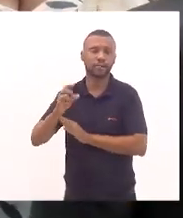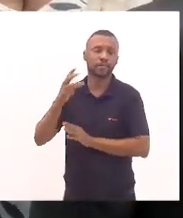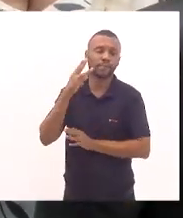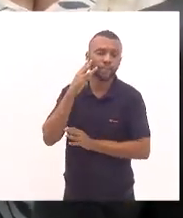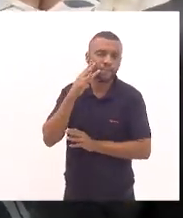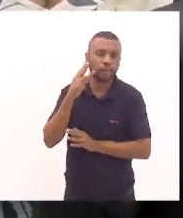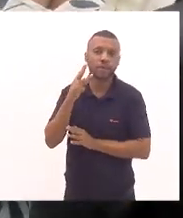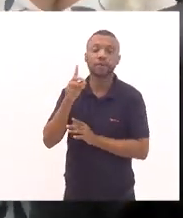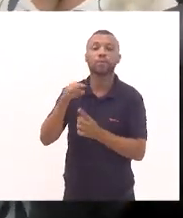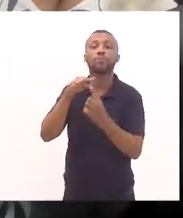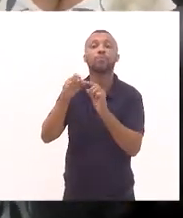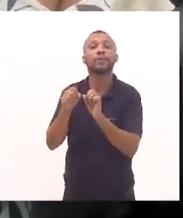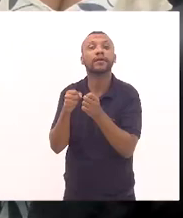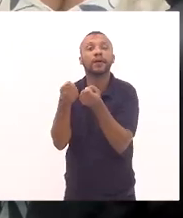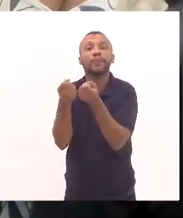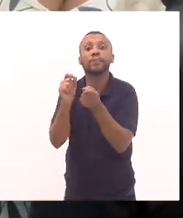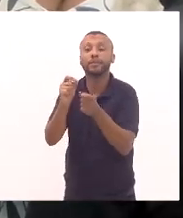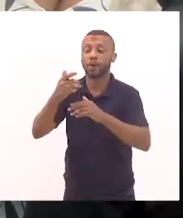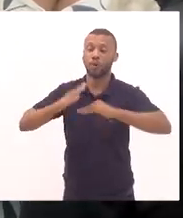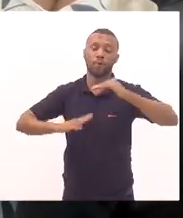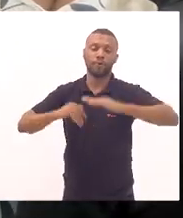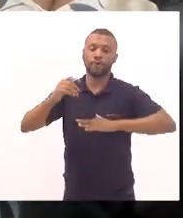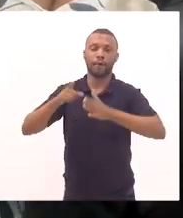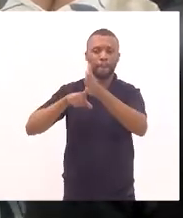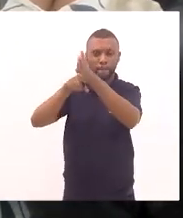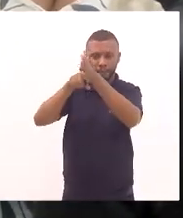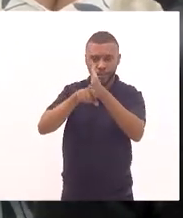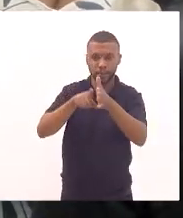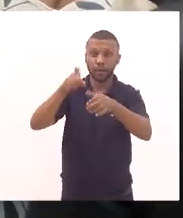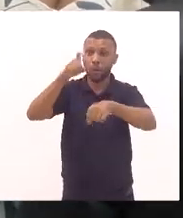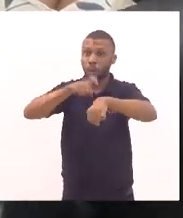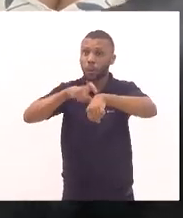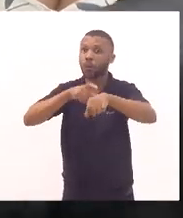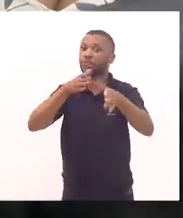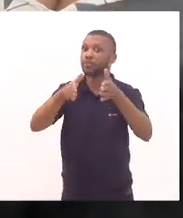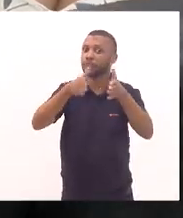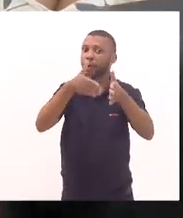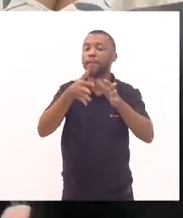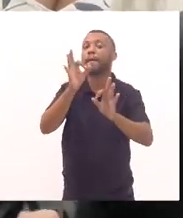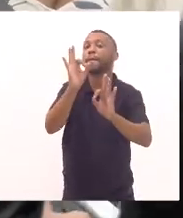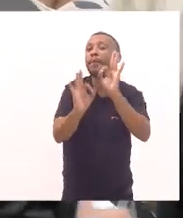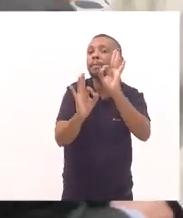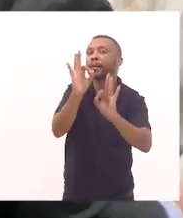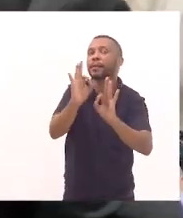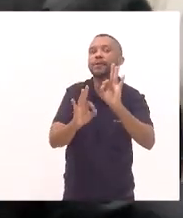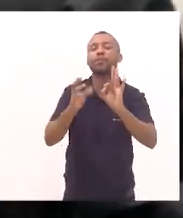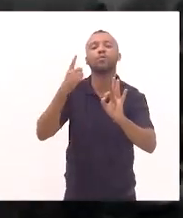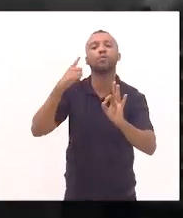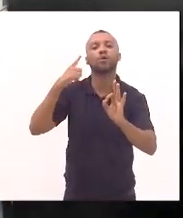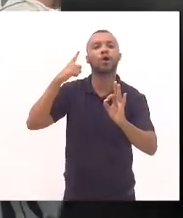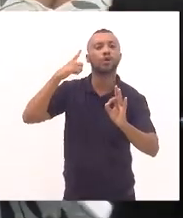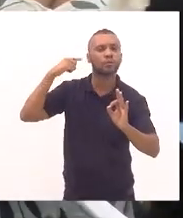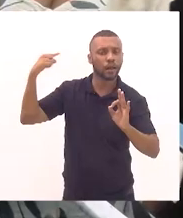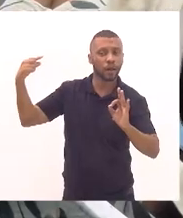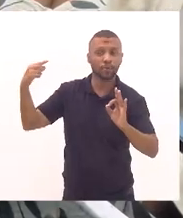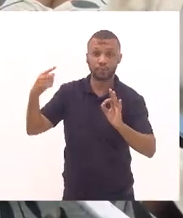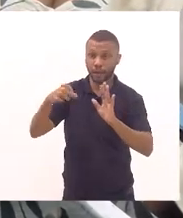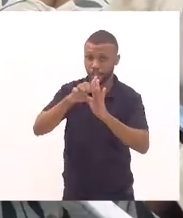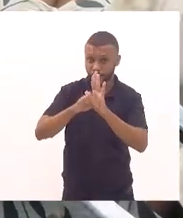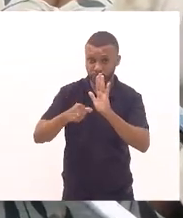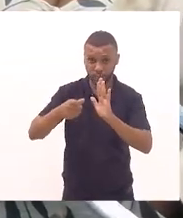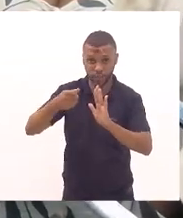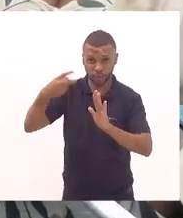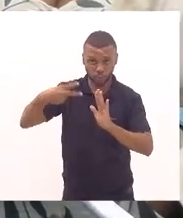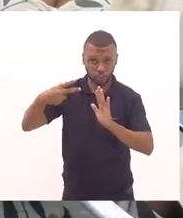garante que os peritos vão ter um tempo para a preparação do laudo. A emenda número 2, de